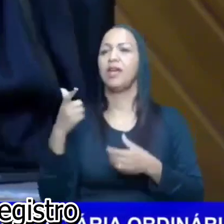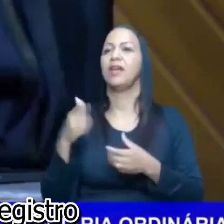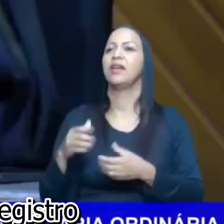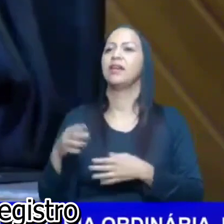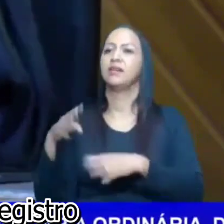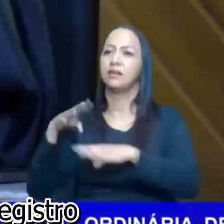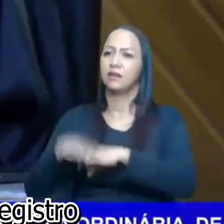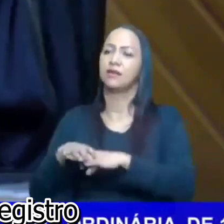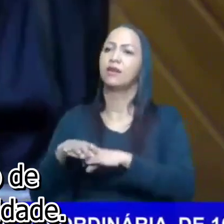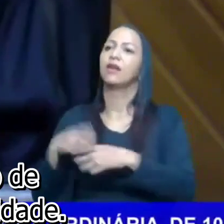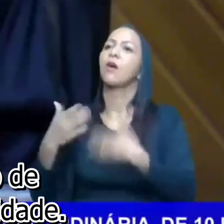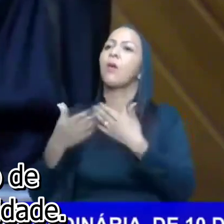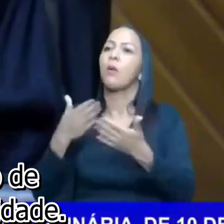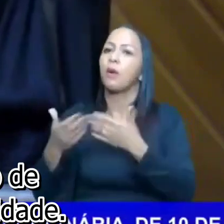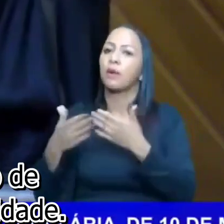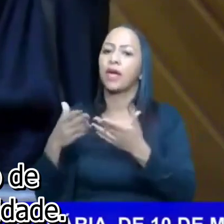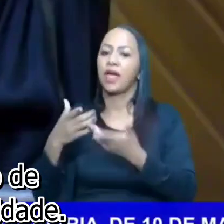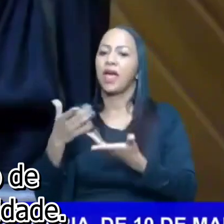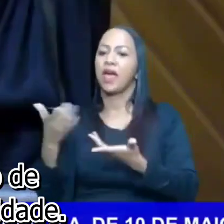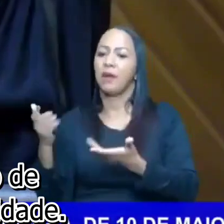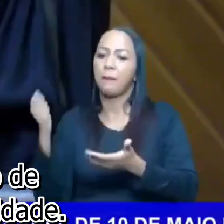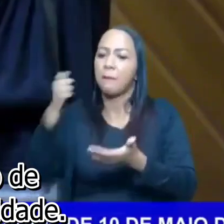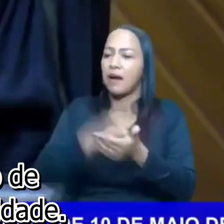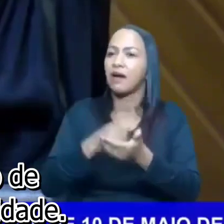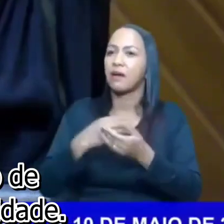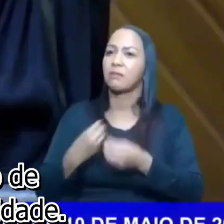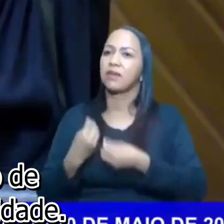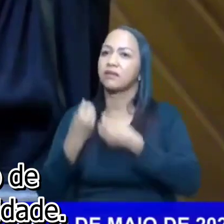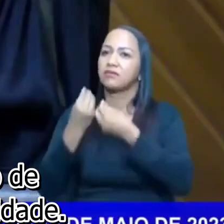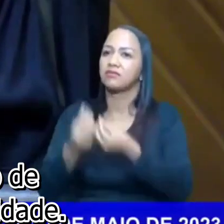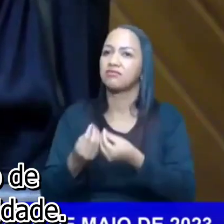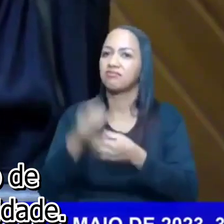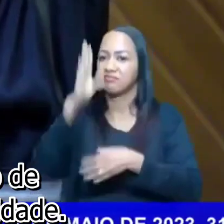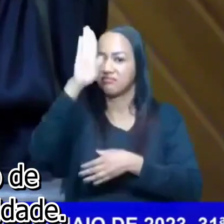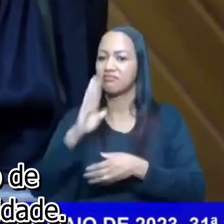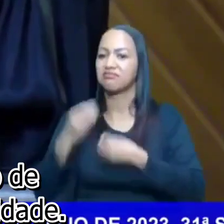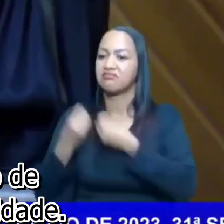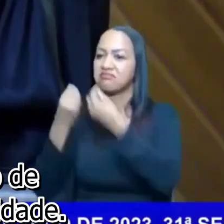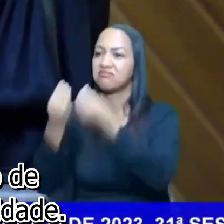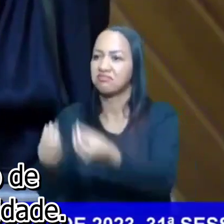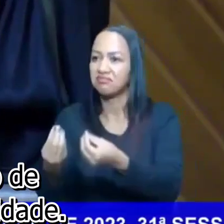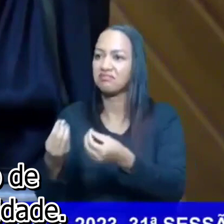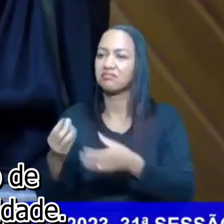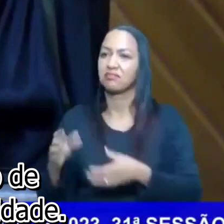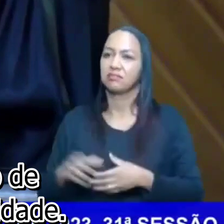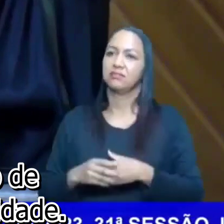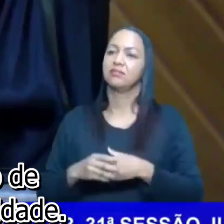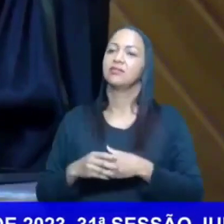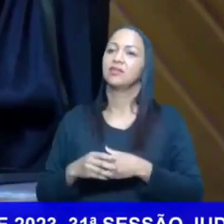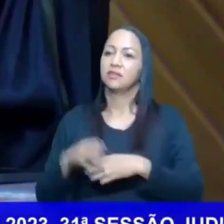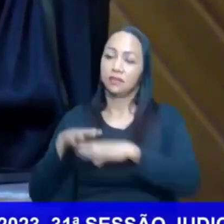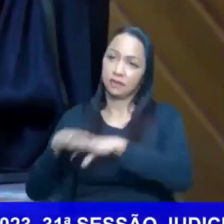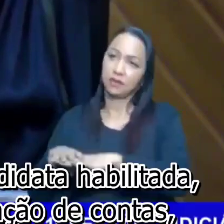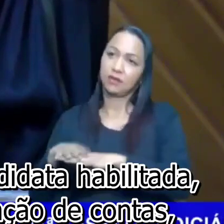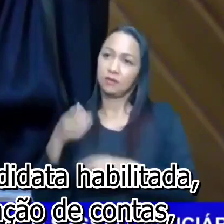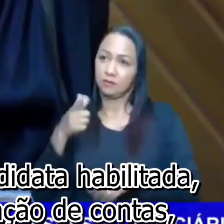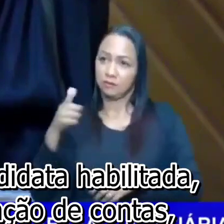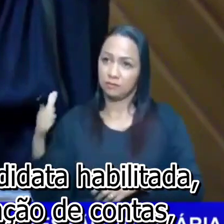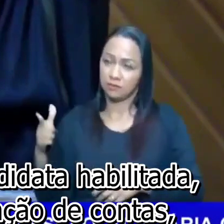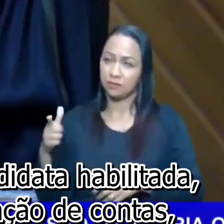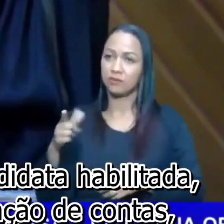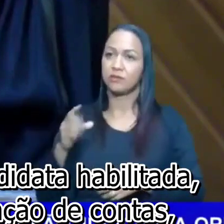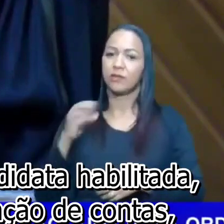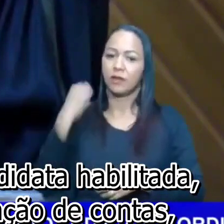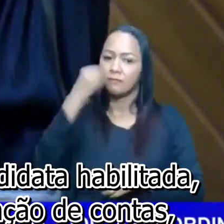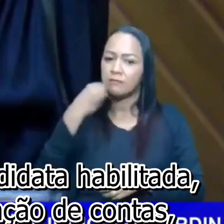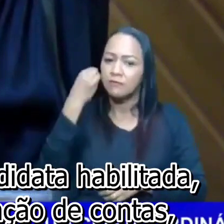contas registro de qualquer despesa eleitoral ou doação de serviços referente aos serviços de contabilidade. Não obstante, verifica-se